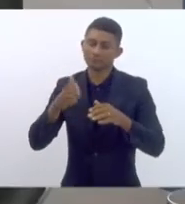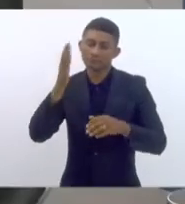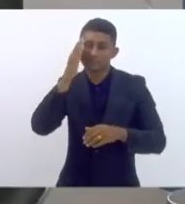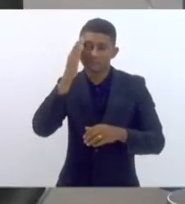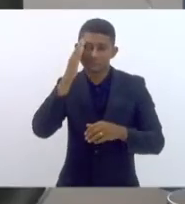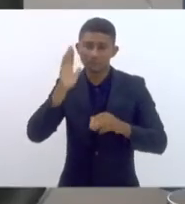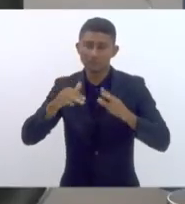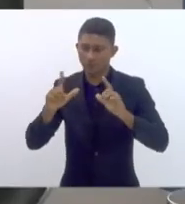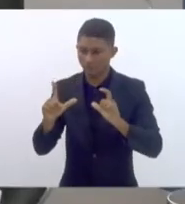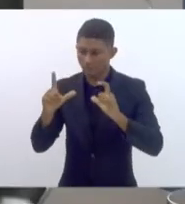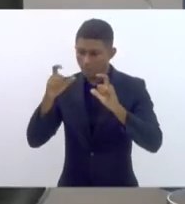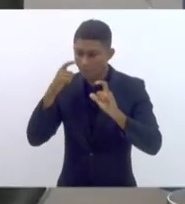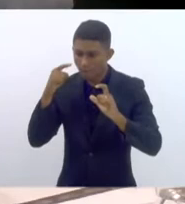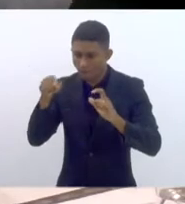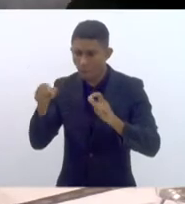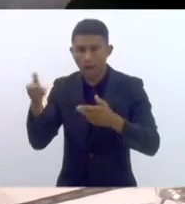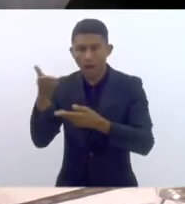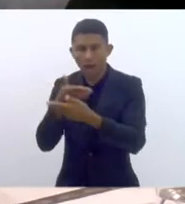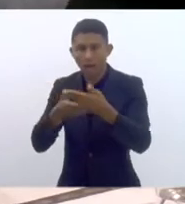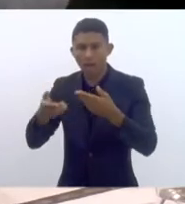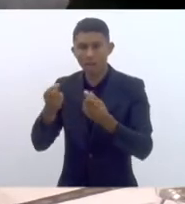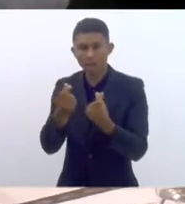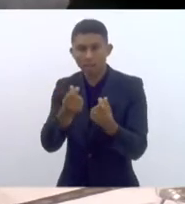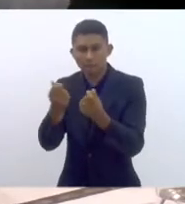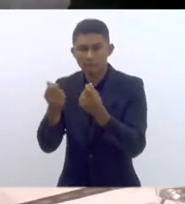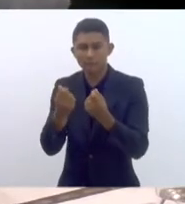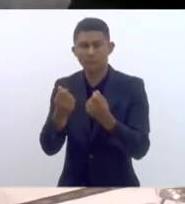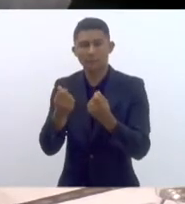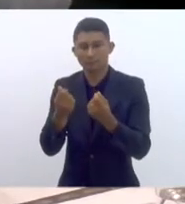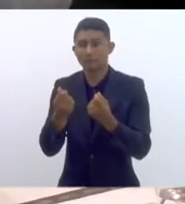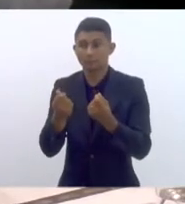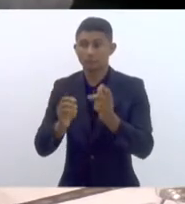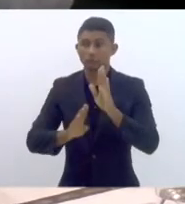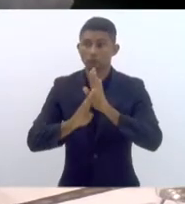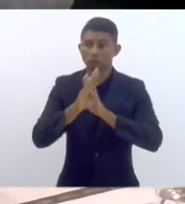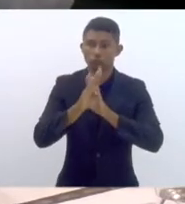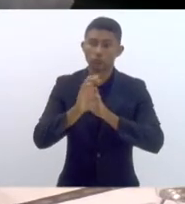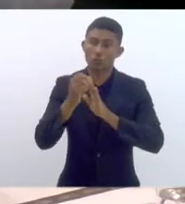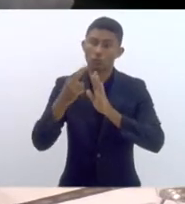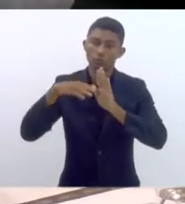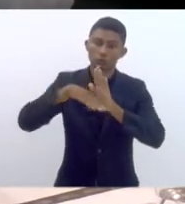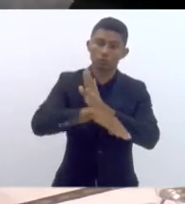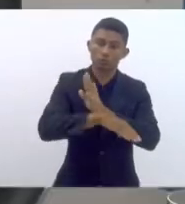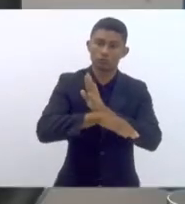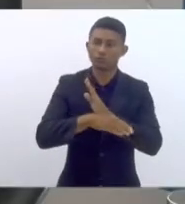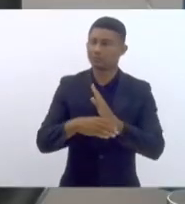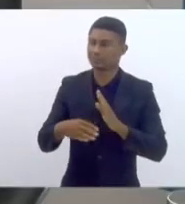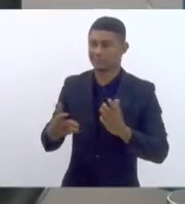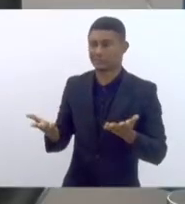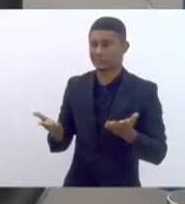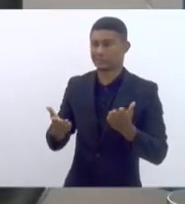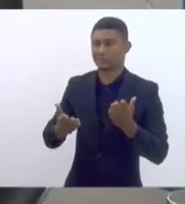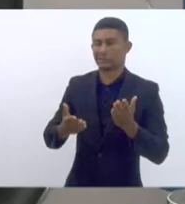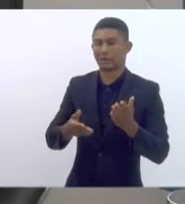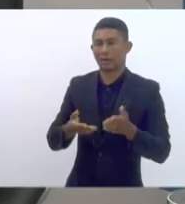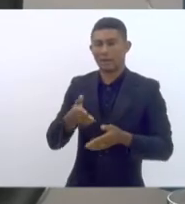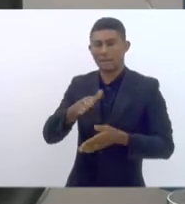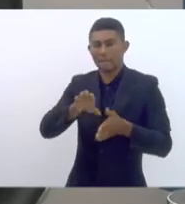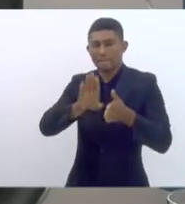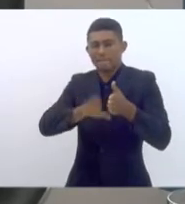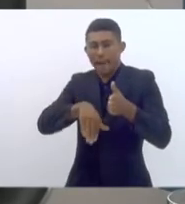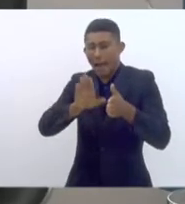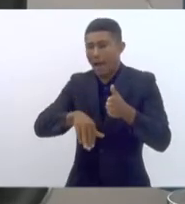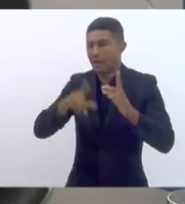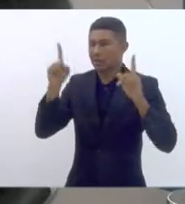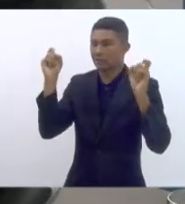baixo, então, né? E que a partir de agora vai passar a não ter mais essa influência. Agora está difícil de baixar, hein, Cadiana? É, tá.